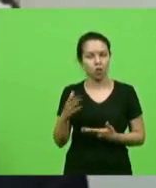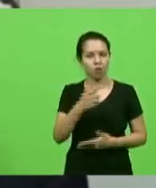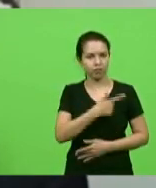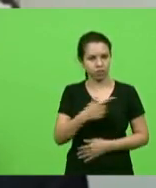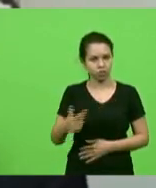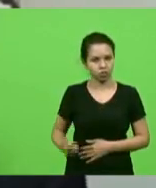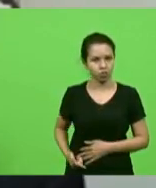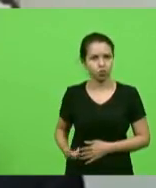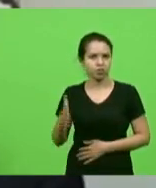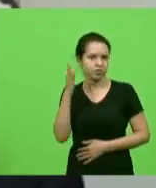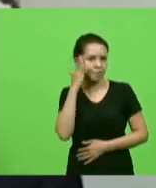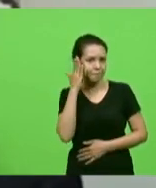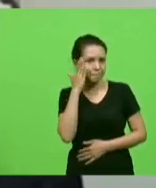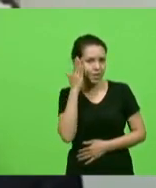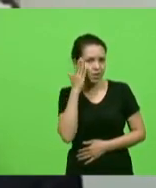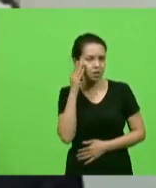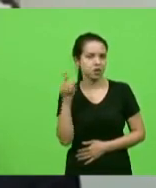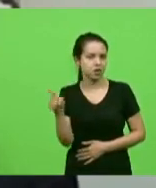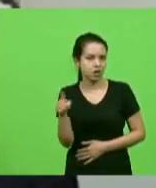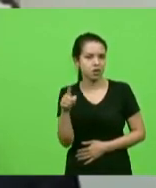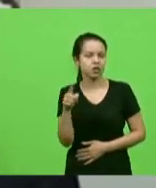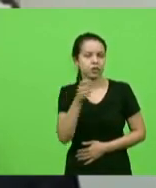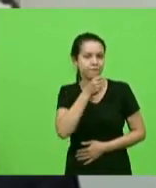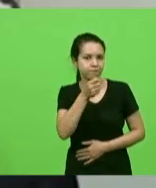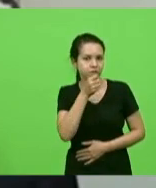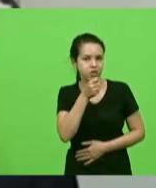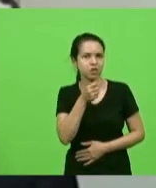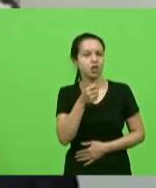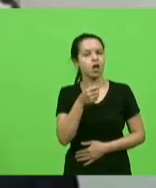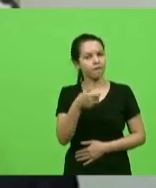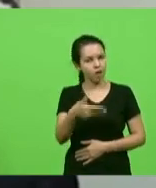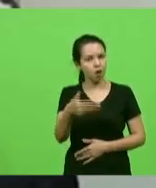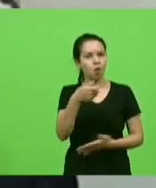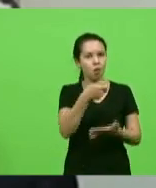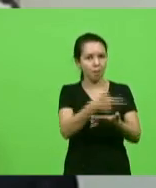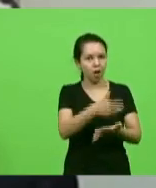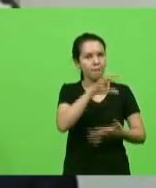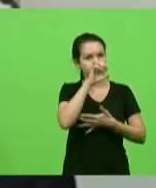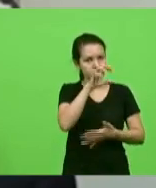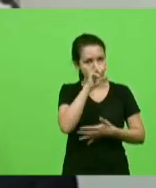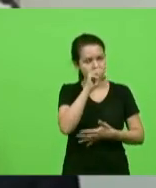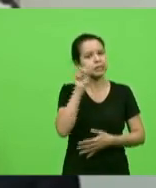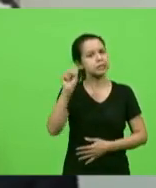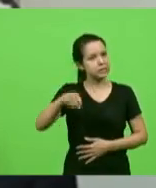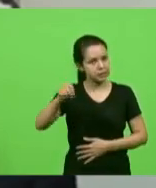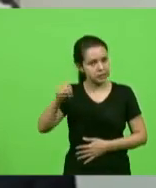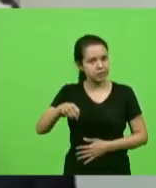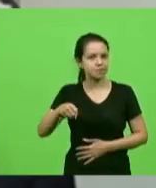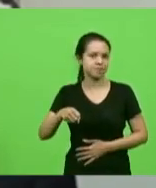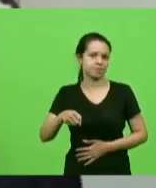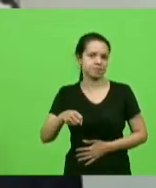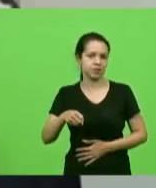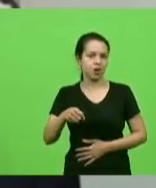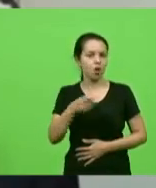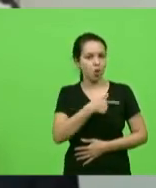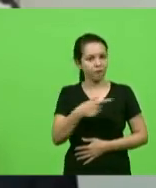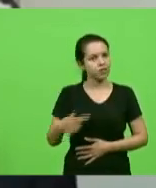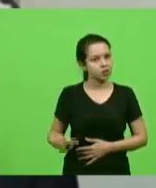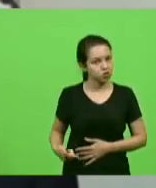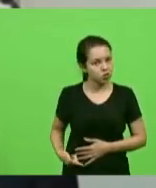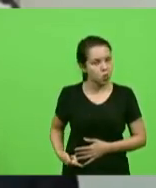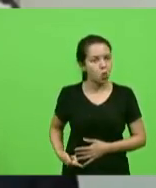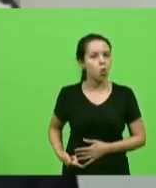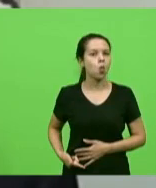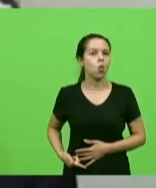sabia como ele disse em entrevista que estavam sendo comprado respiradores e sim como o governador